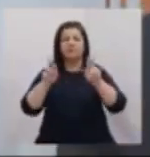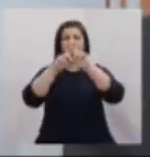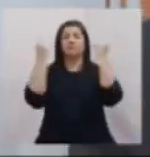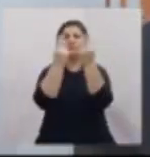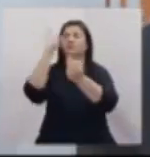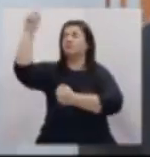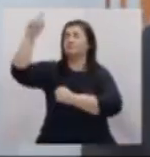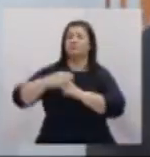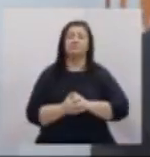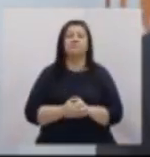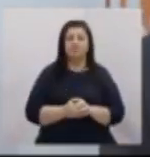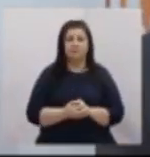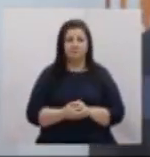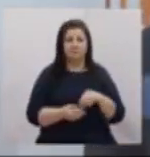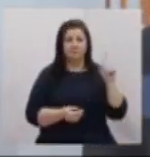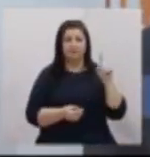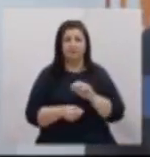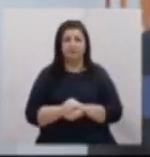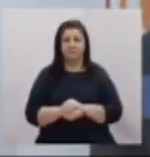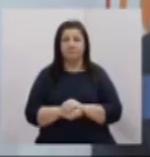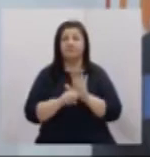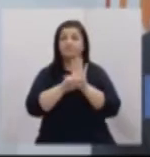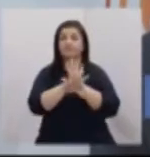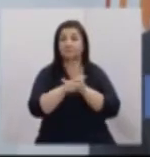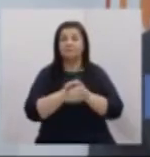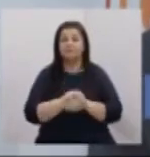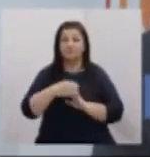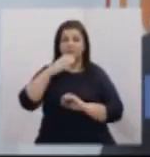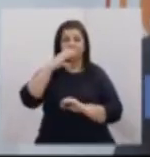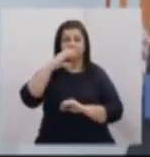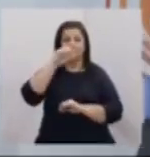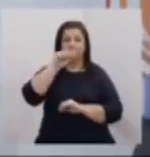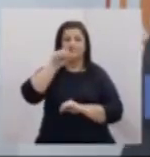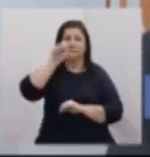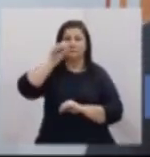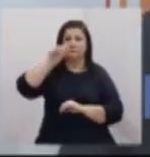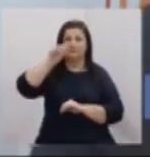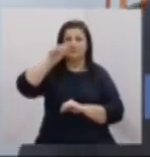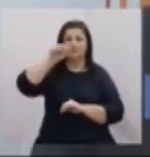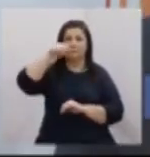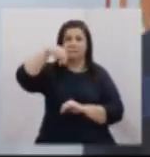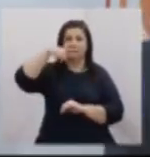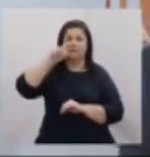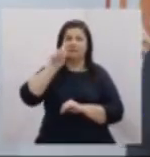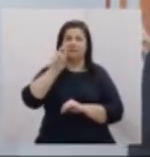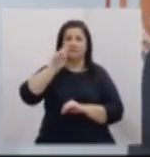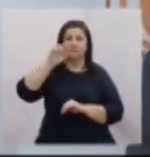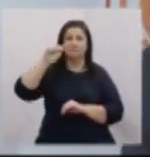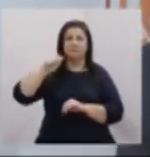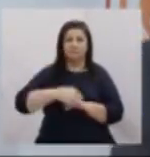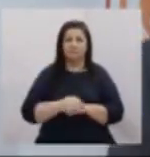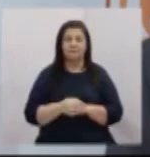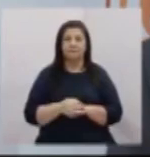minha homenageada desse ano, de 2021, para líder religiosa, é a Cassandra Boutros. A Cassandra Boutros, ela preside